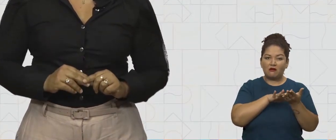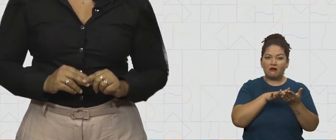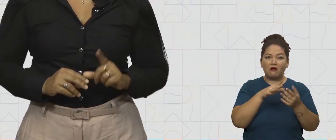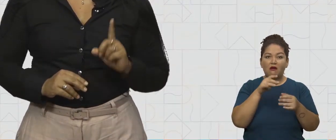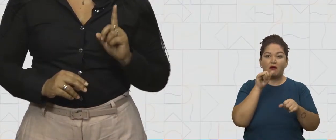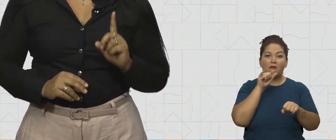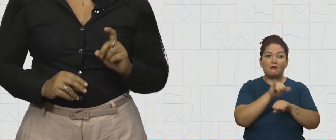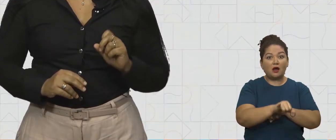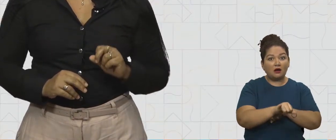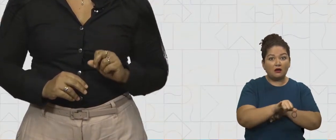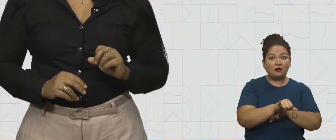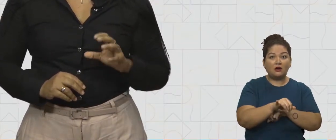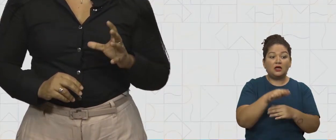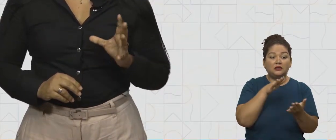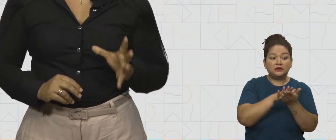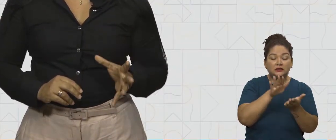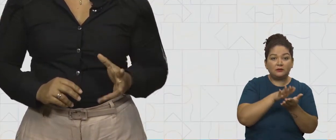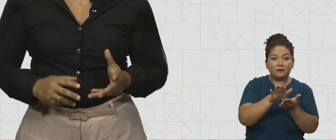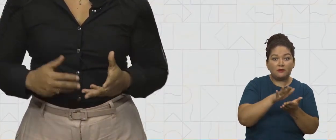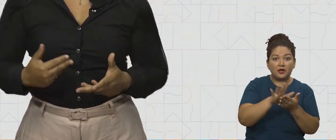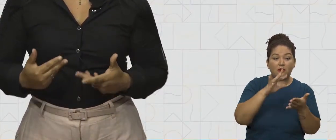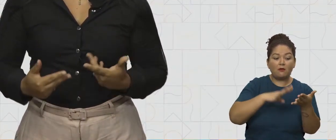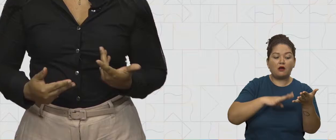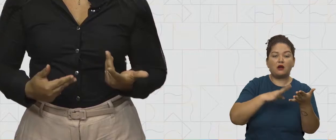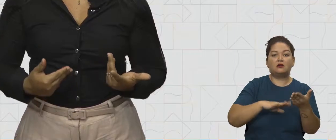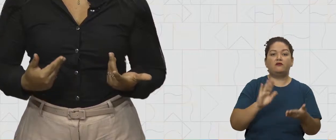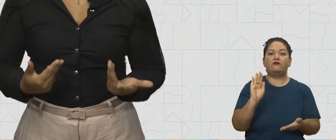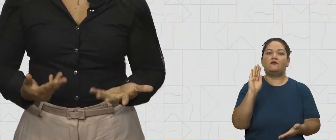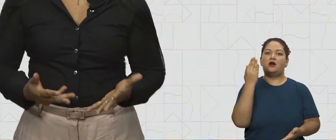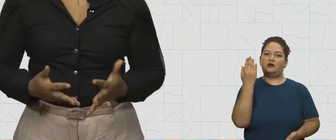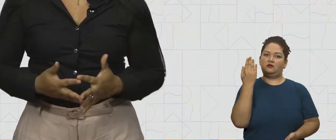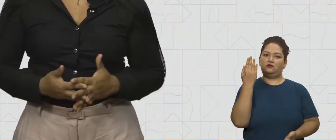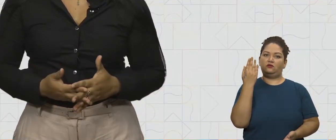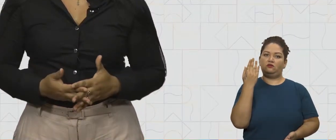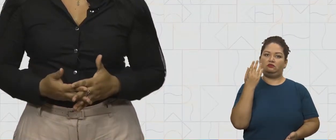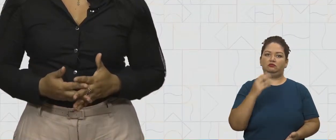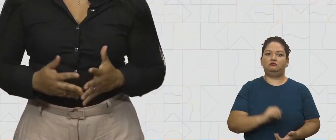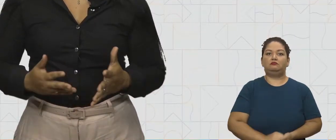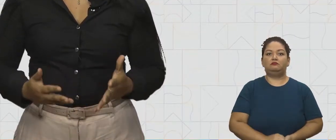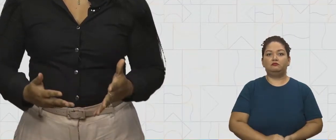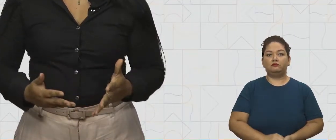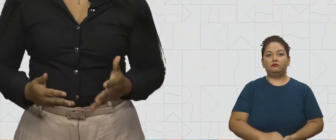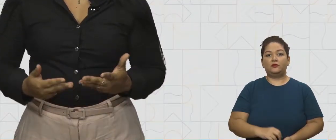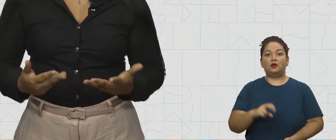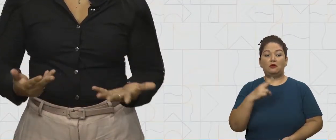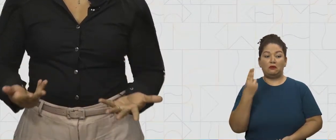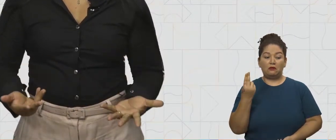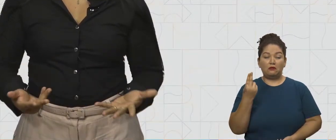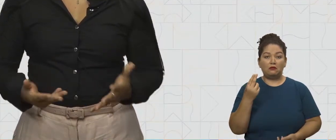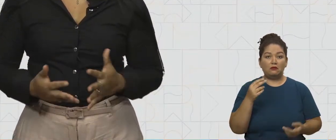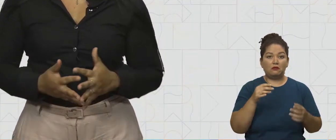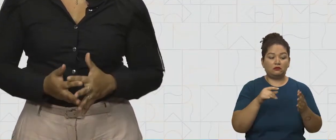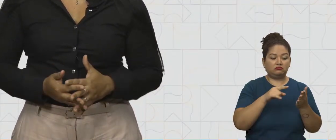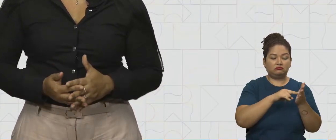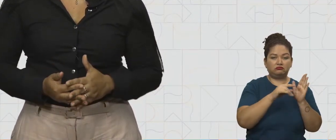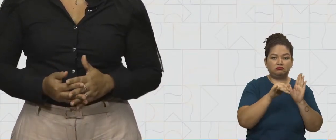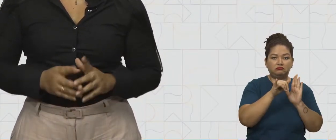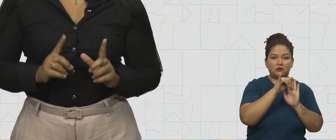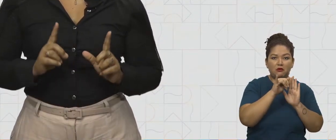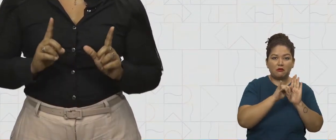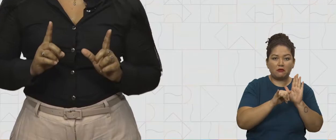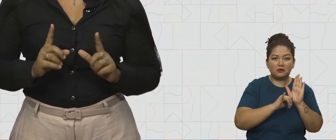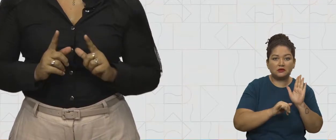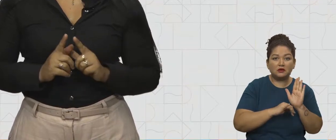mesmo, pessoas que roubam as outras através de boletos falsificados ou com as informações